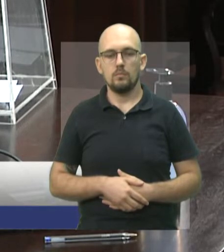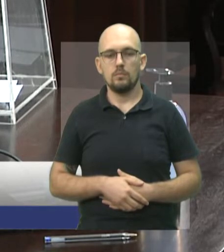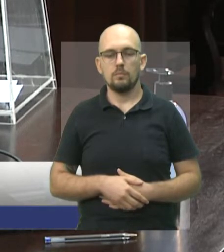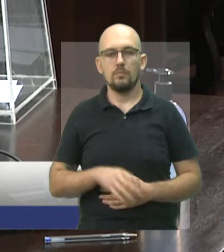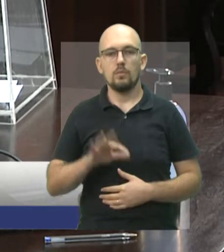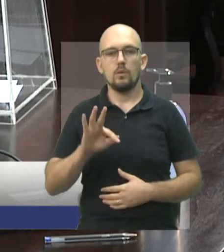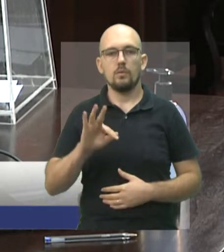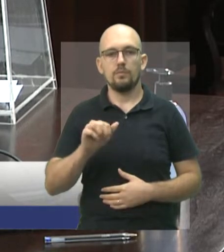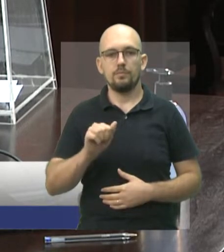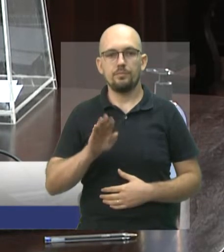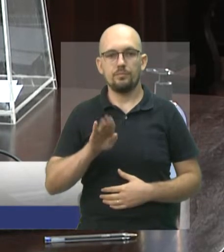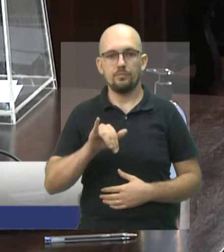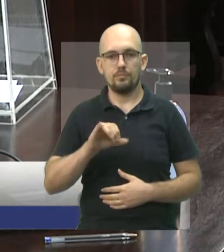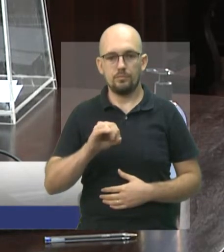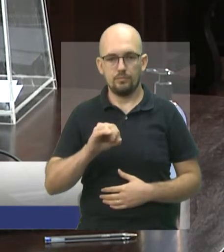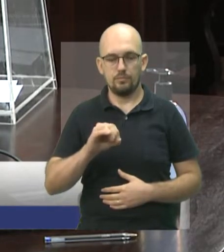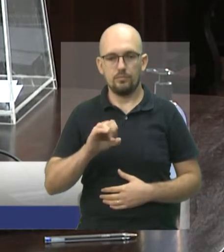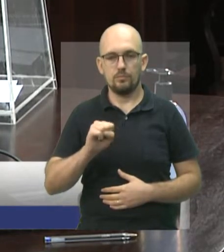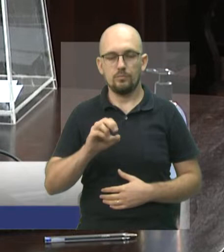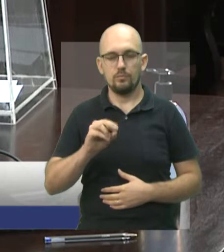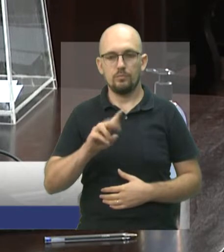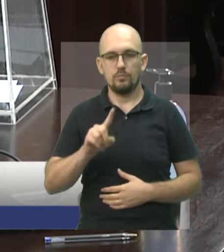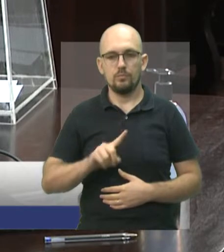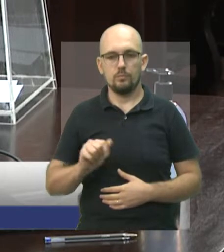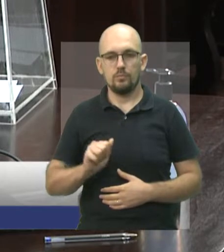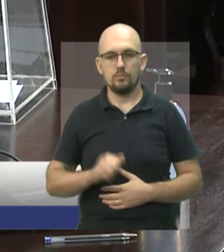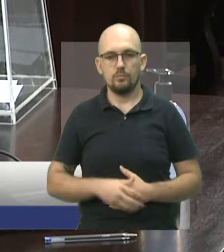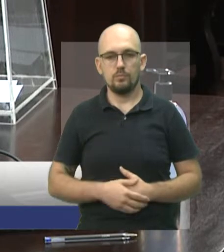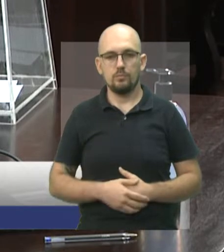Fábio Eduardo de Souza.